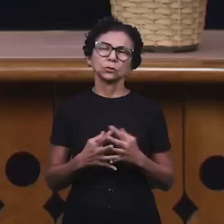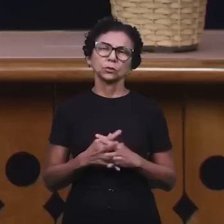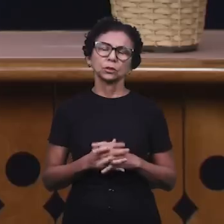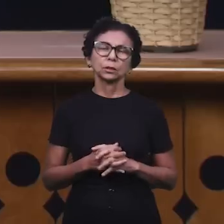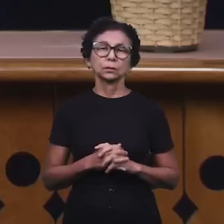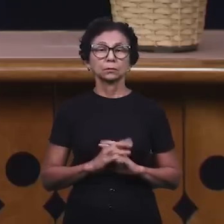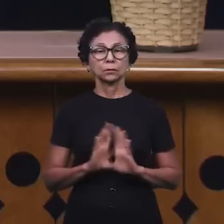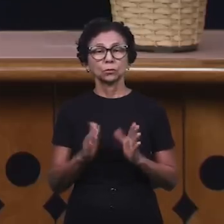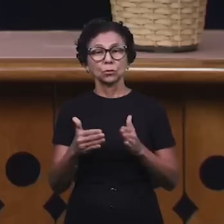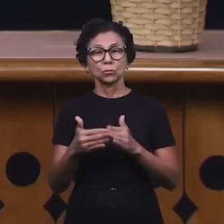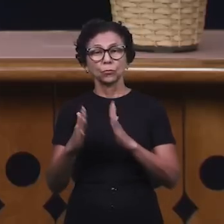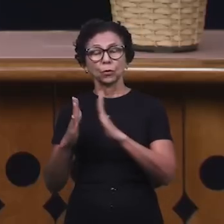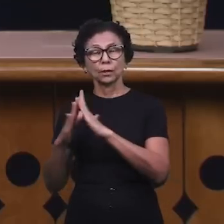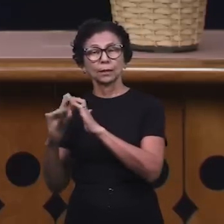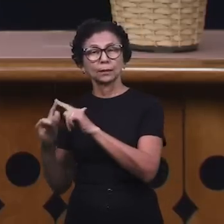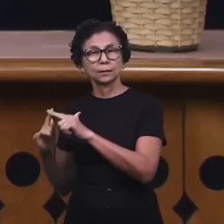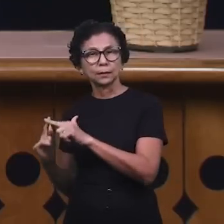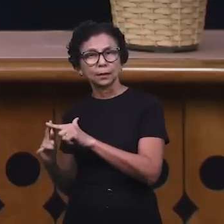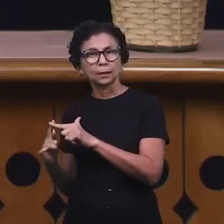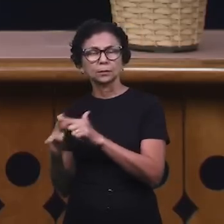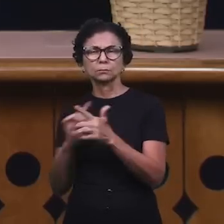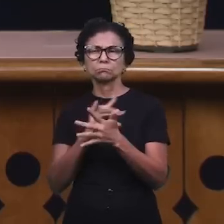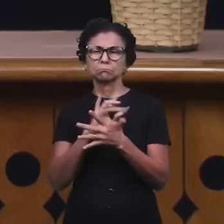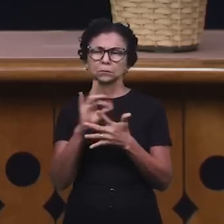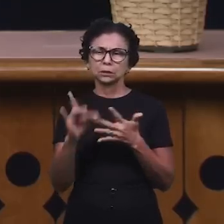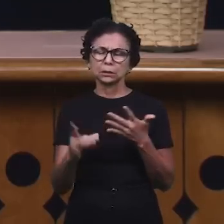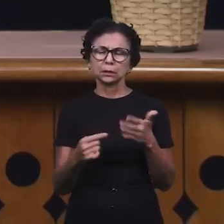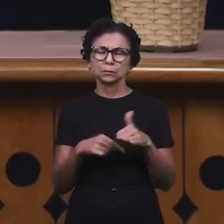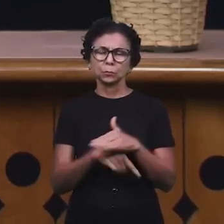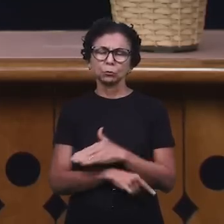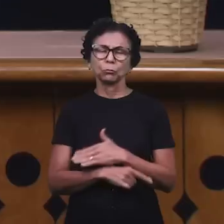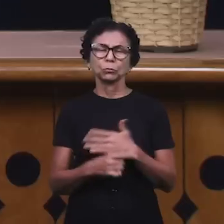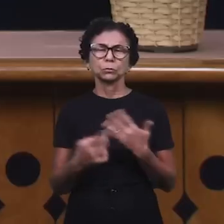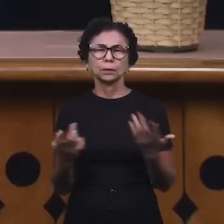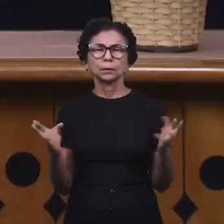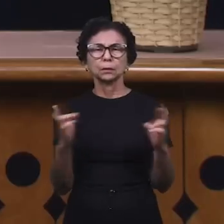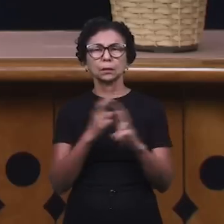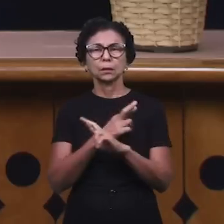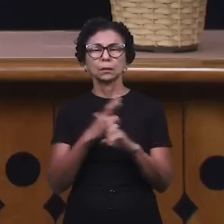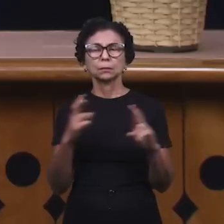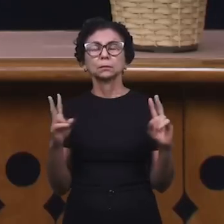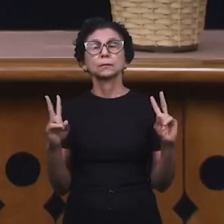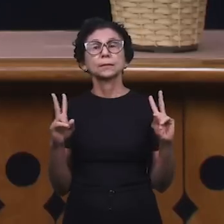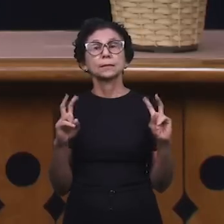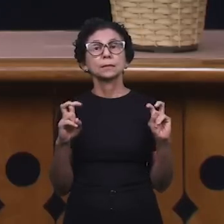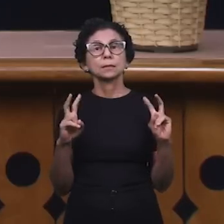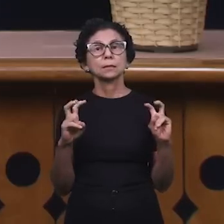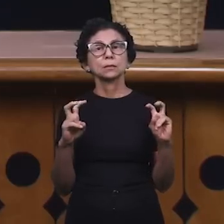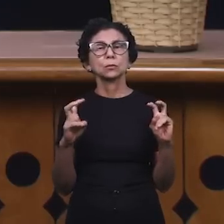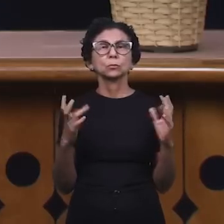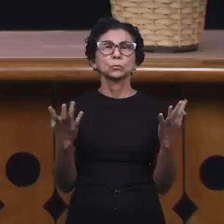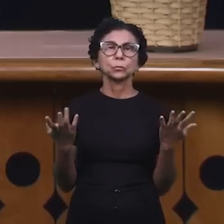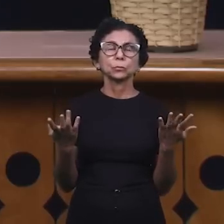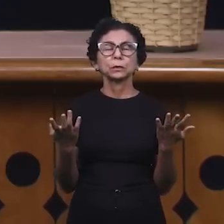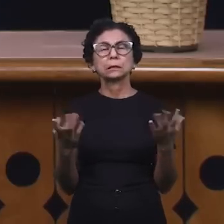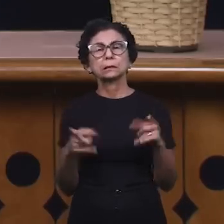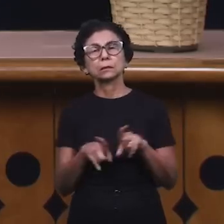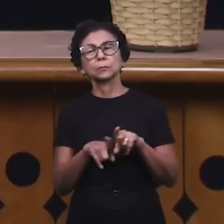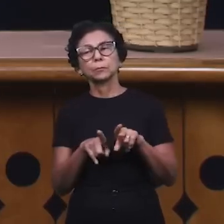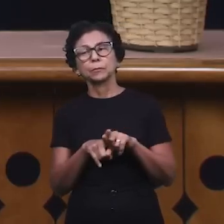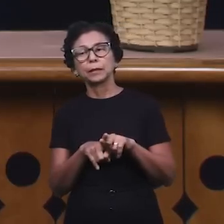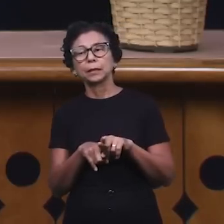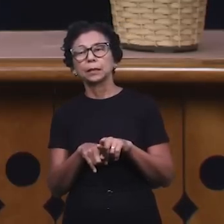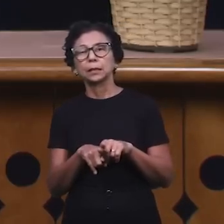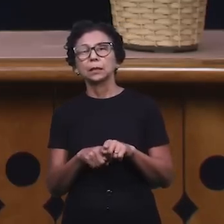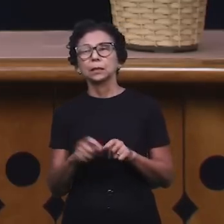para a igreja, em alguns detalhes maiores a respeito deste assunto. Até neste momento, nós estamos